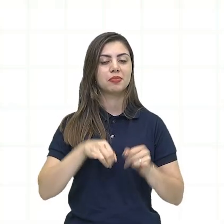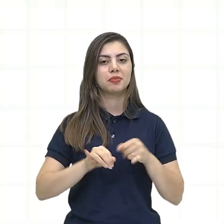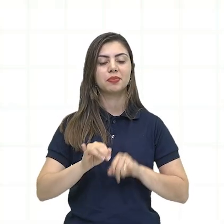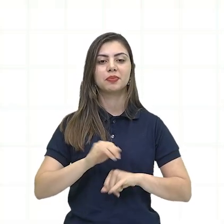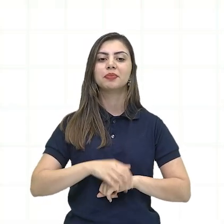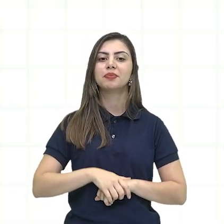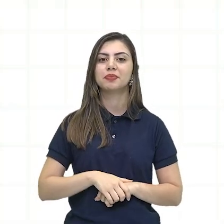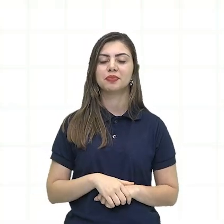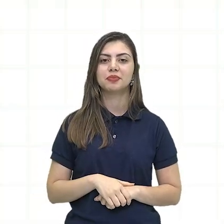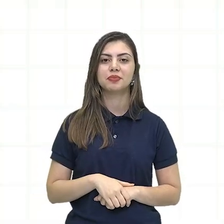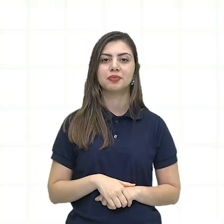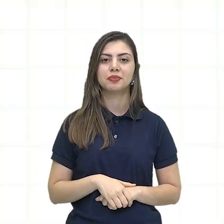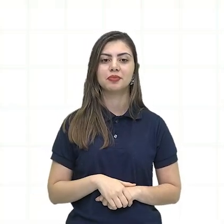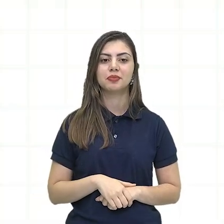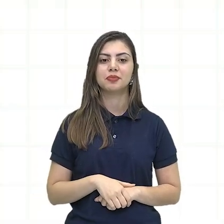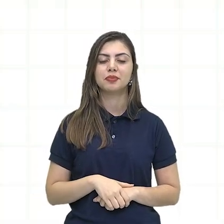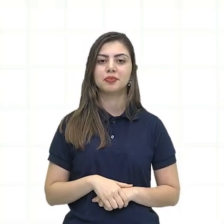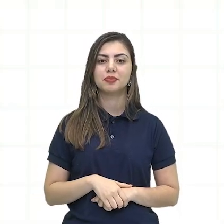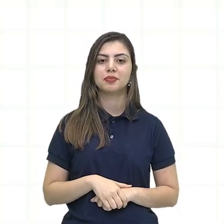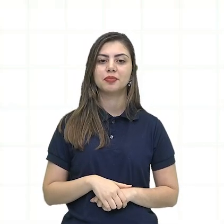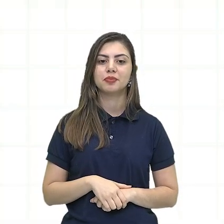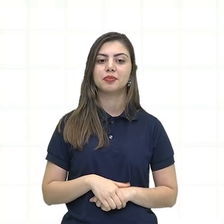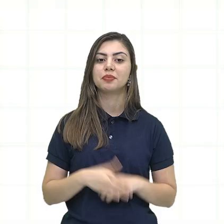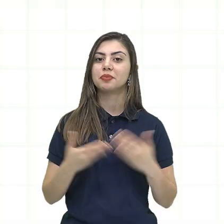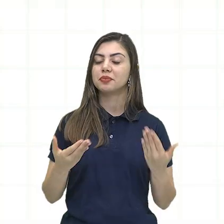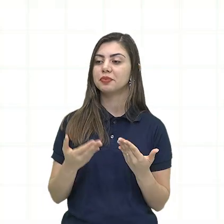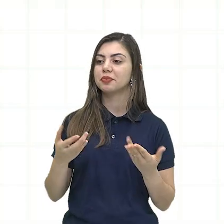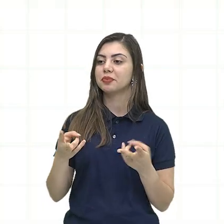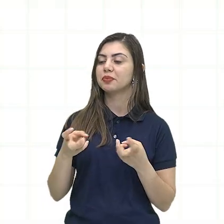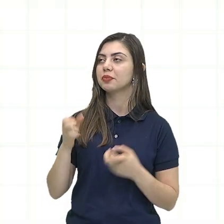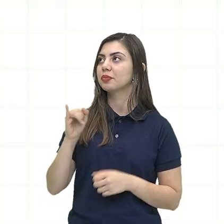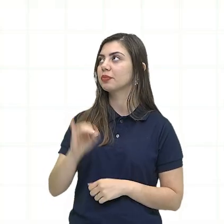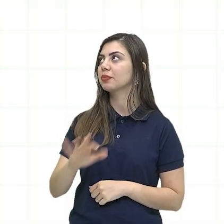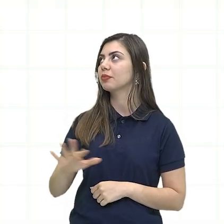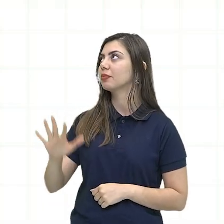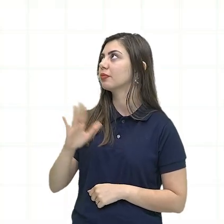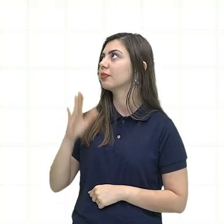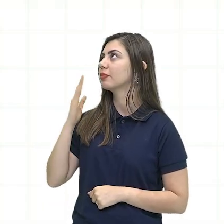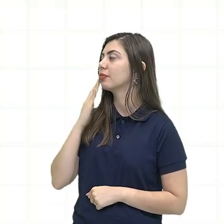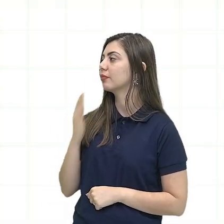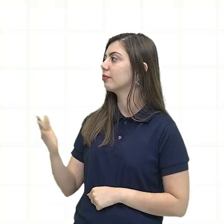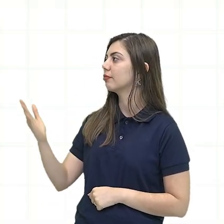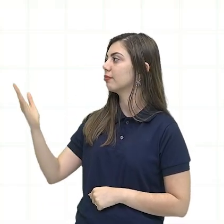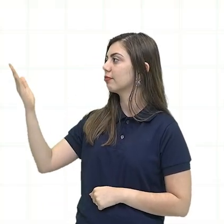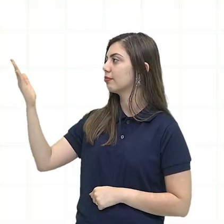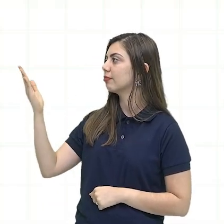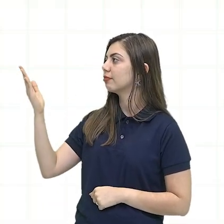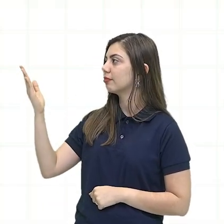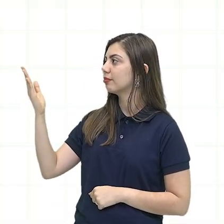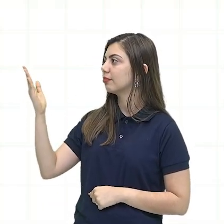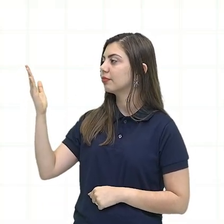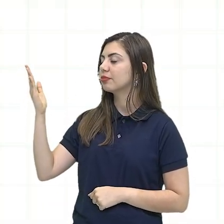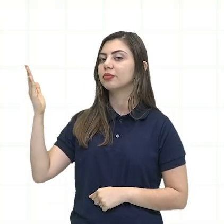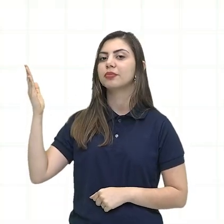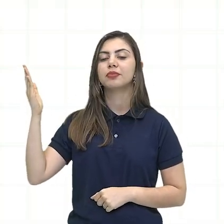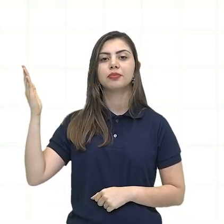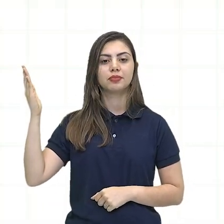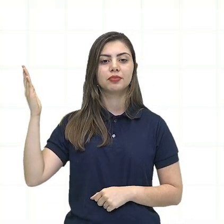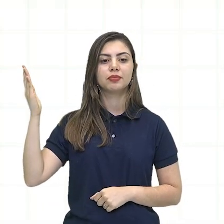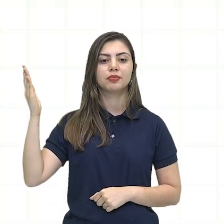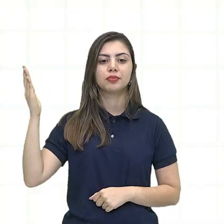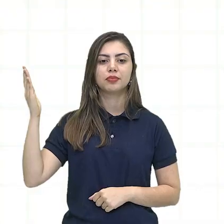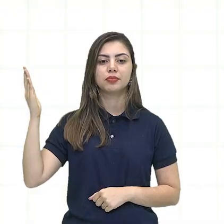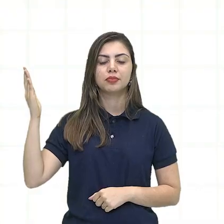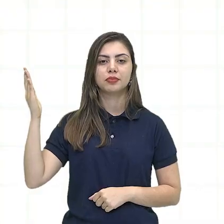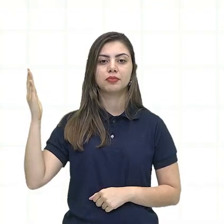química, certo? Então, observem aqui na nossa imagem, né, que quando nós temos esse processo